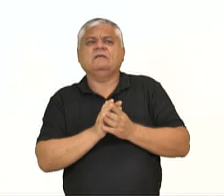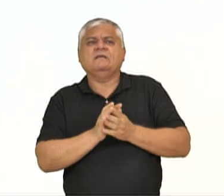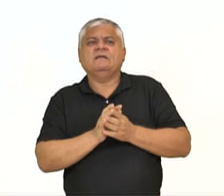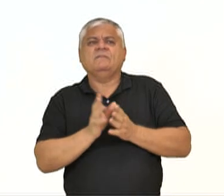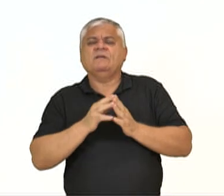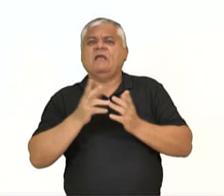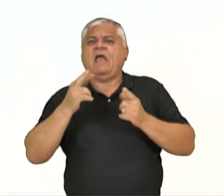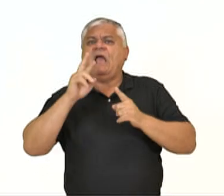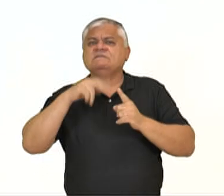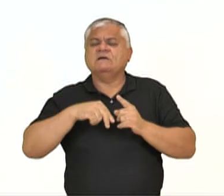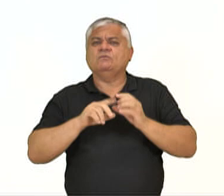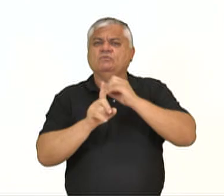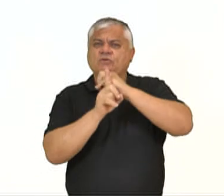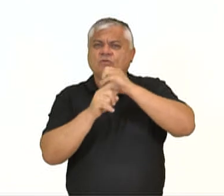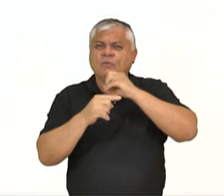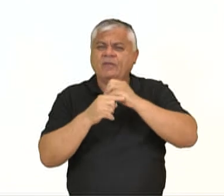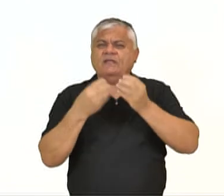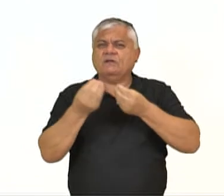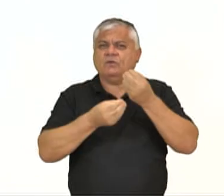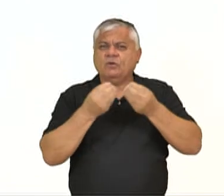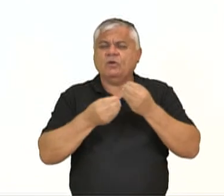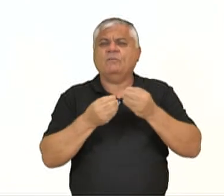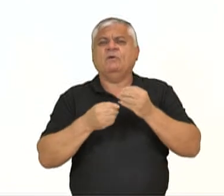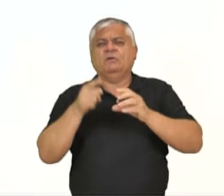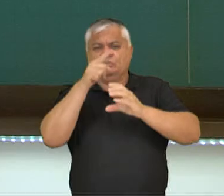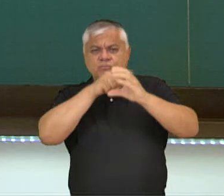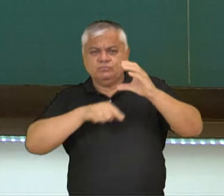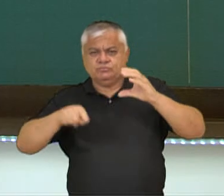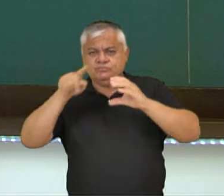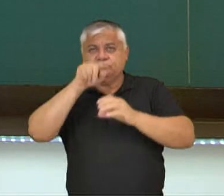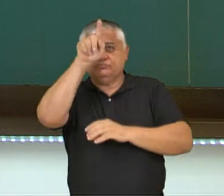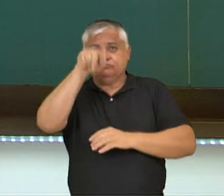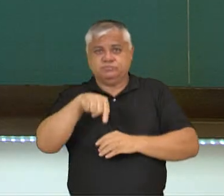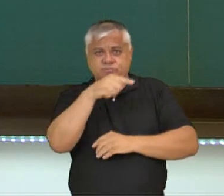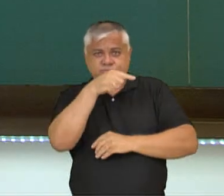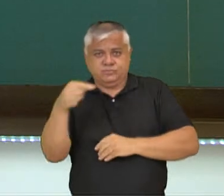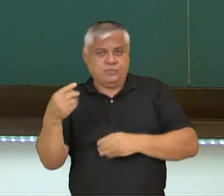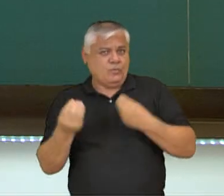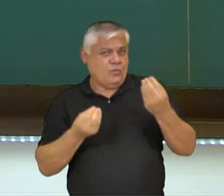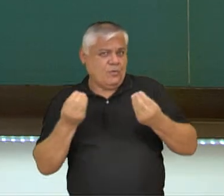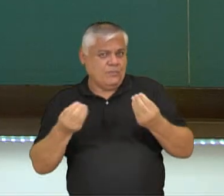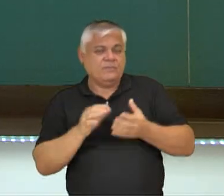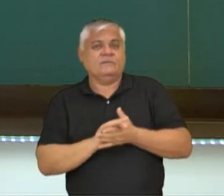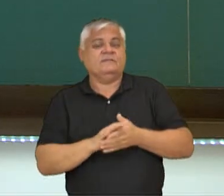razões trigonométricas aí nos quadrantes dessa circunferência trigonométrica. Então,